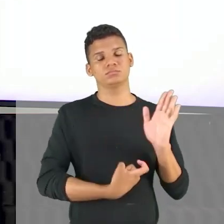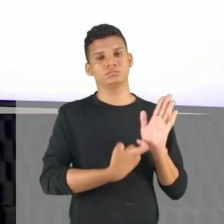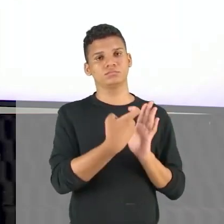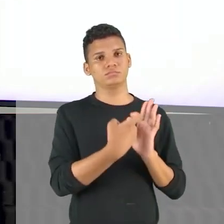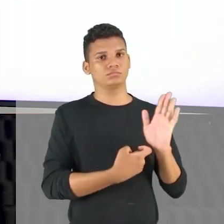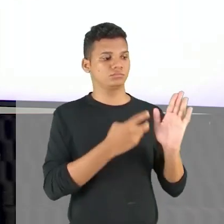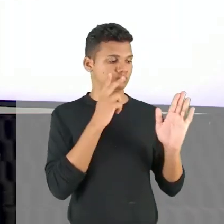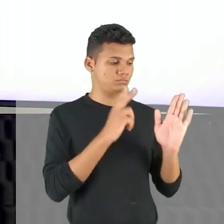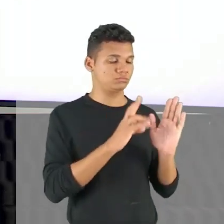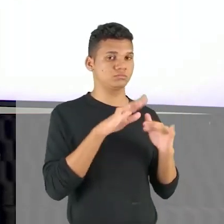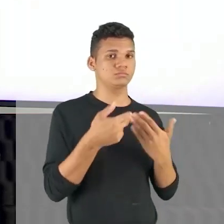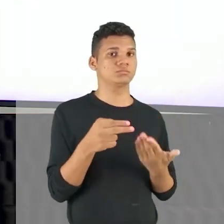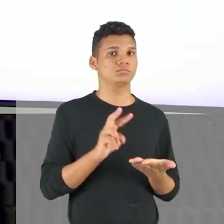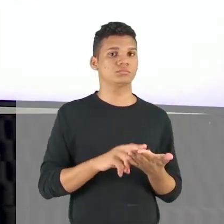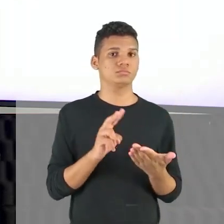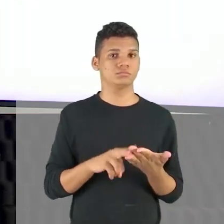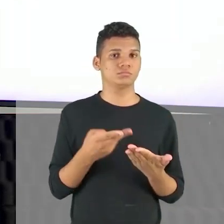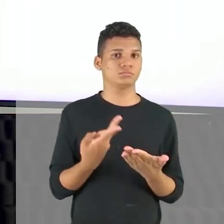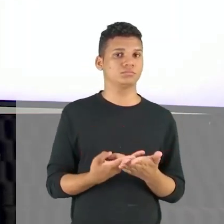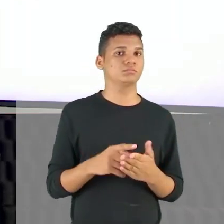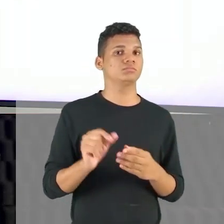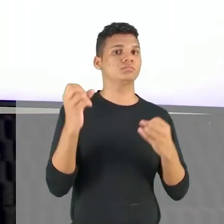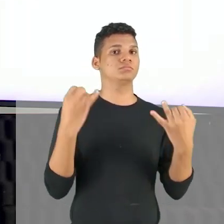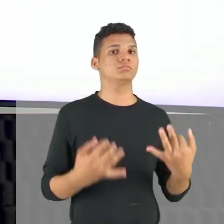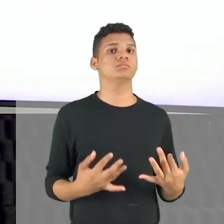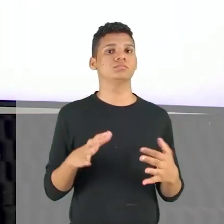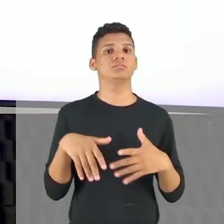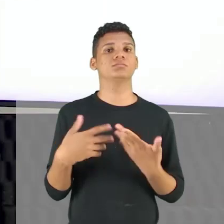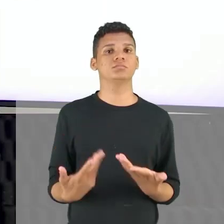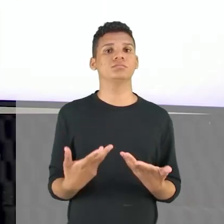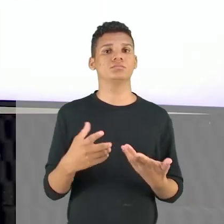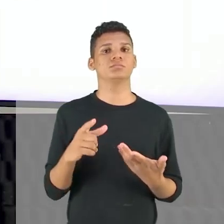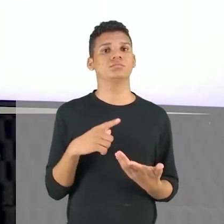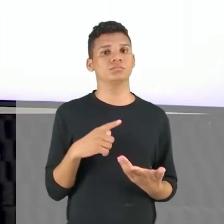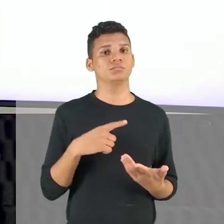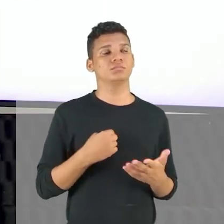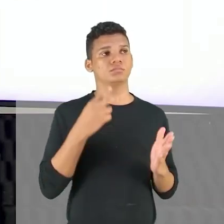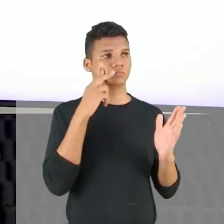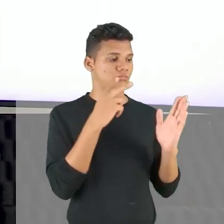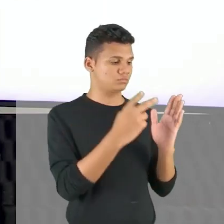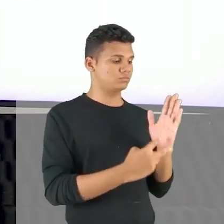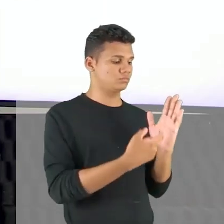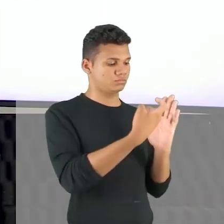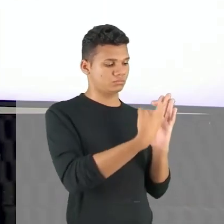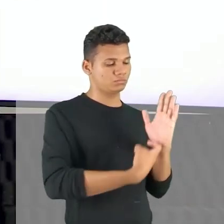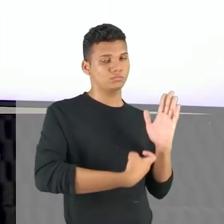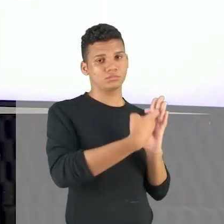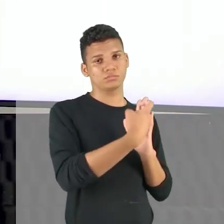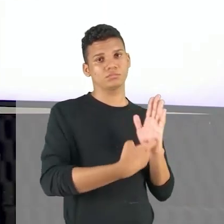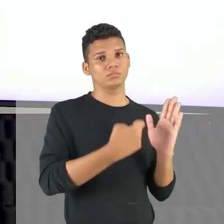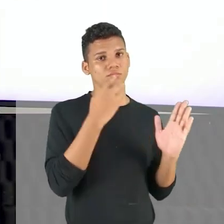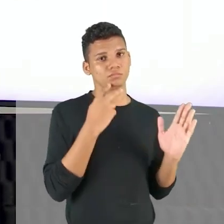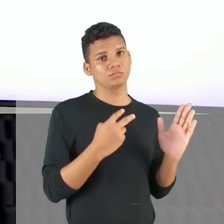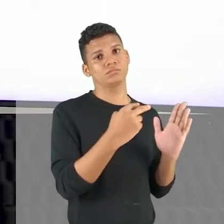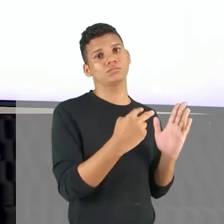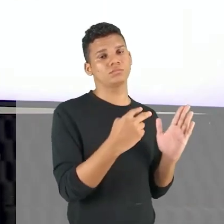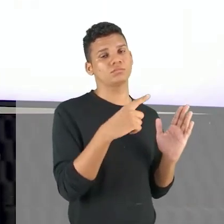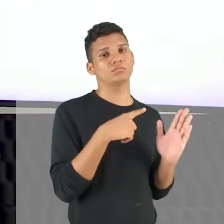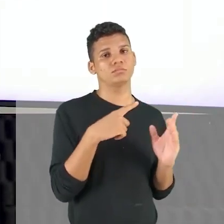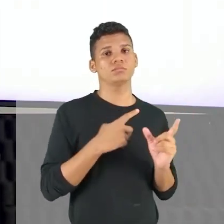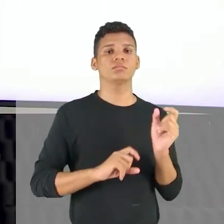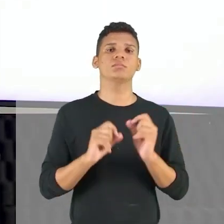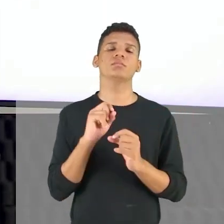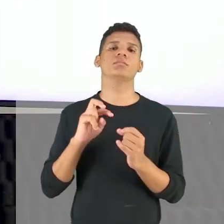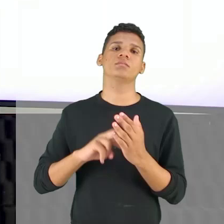Então, traduzindo aqui para vocês, diz o seguinte: ao ler a fábula, que é aí o conto com